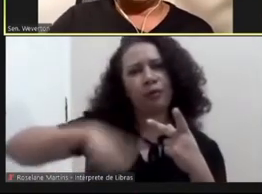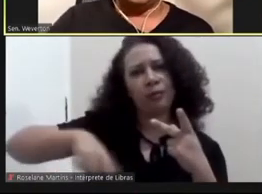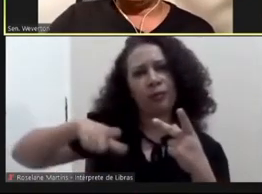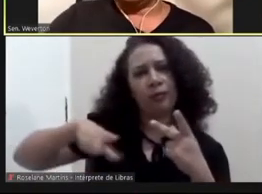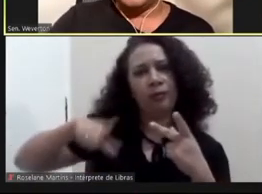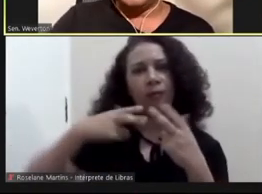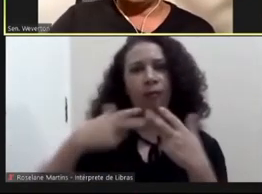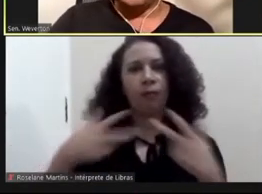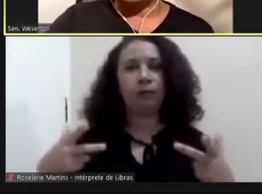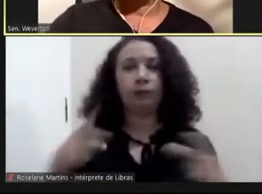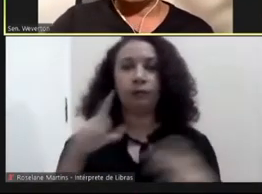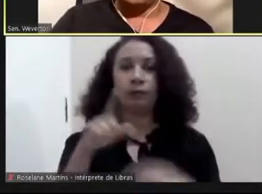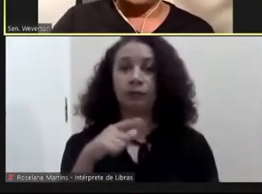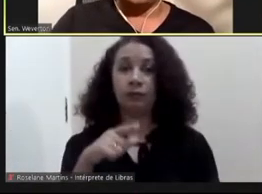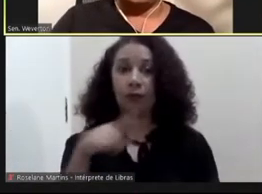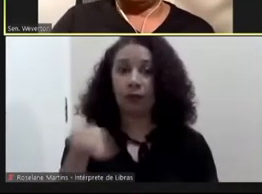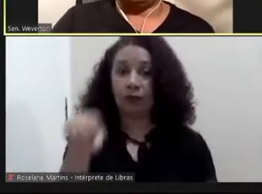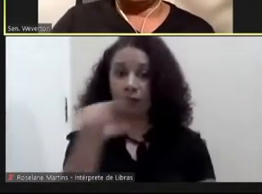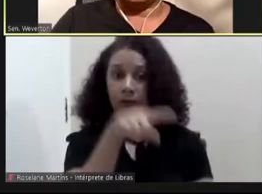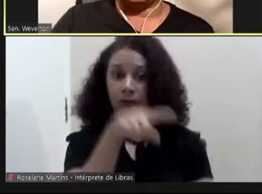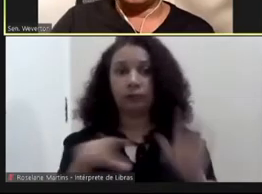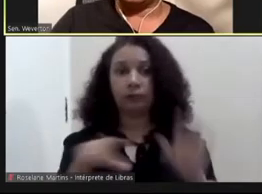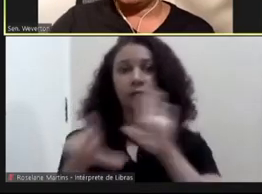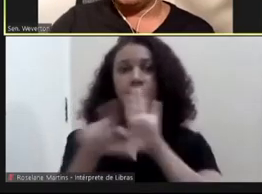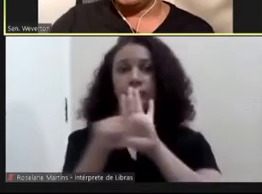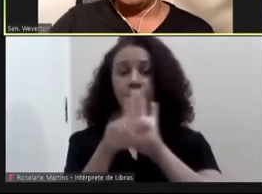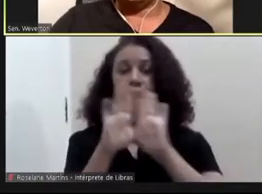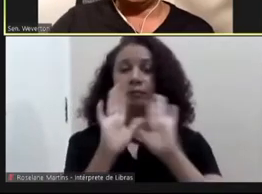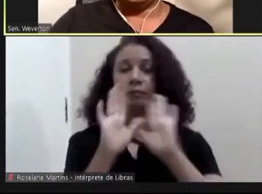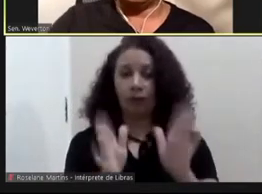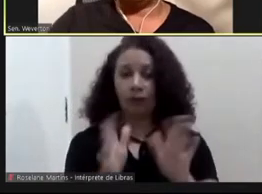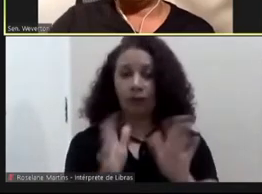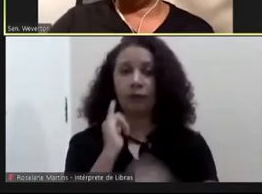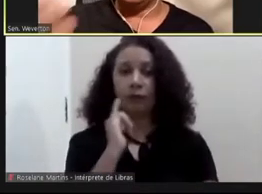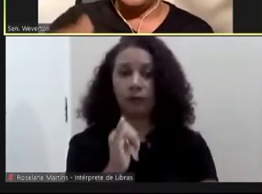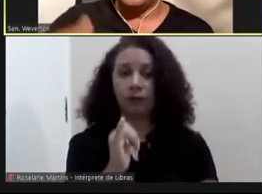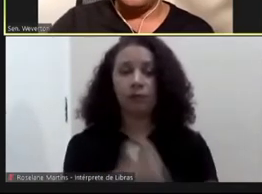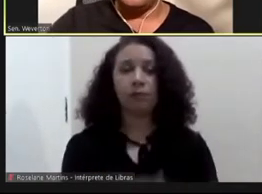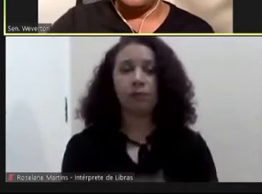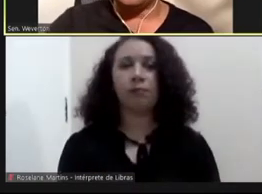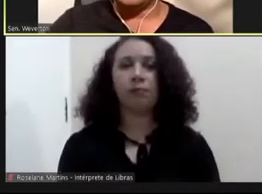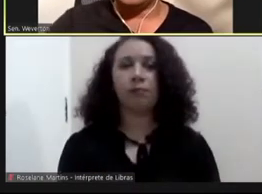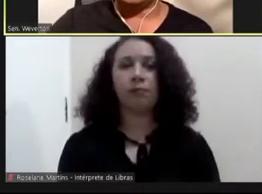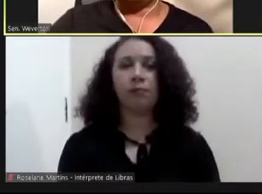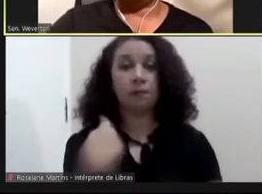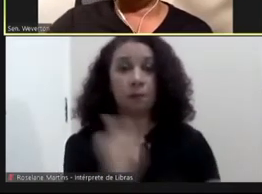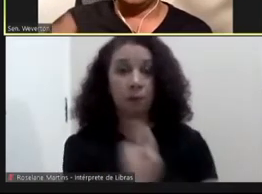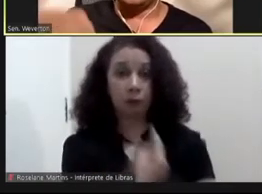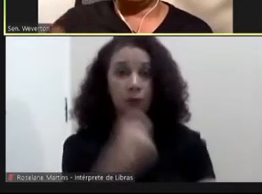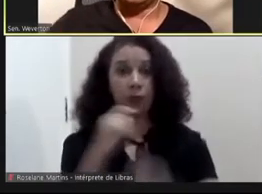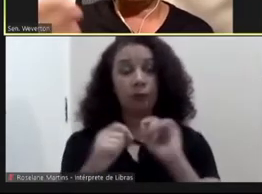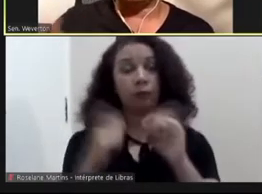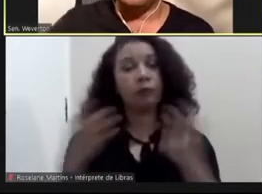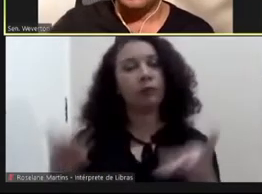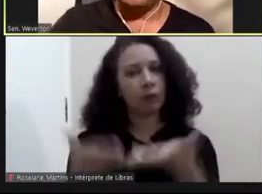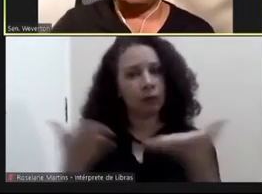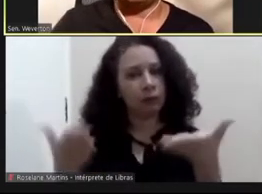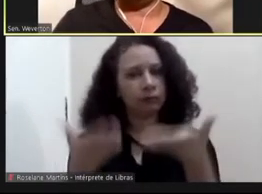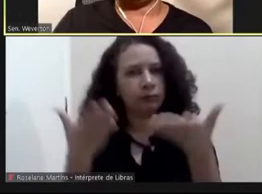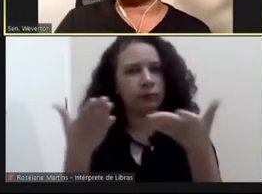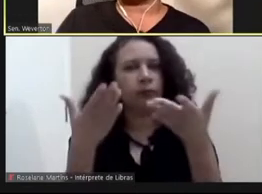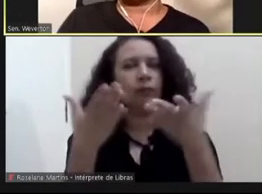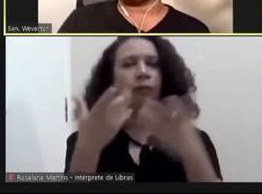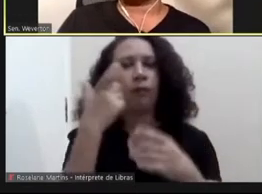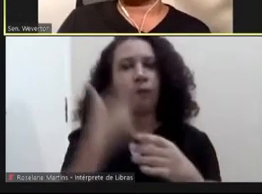da lei que vocês mesmos já citaram, a Aldir Blanc, que nós fomos uns dos incentivadores e lutamos muito